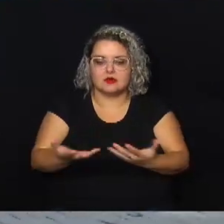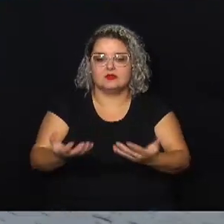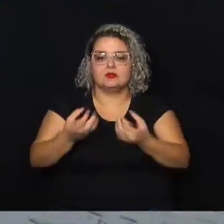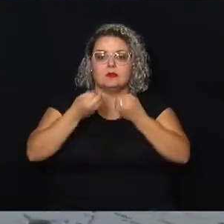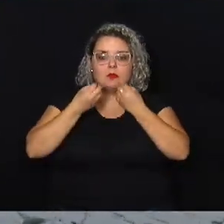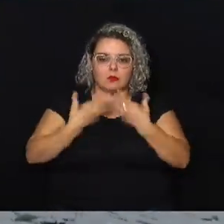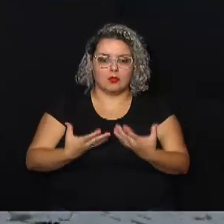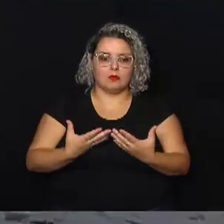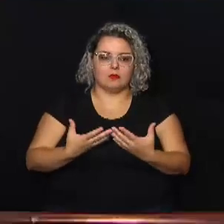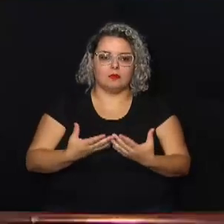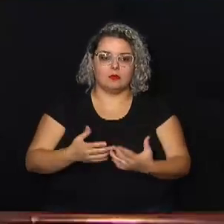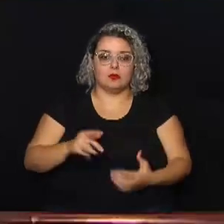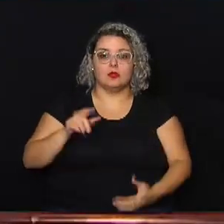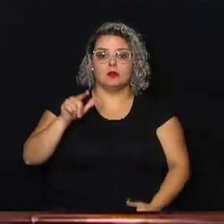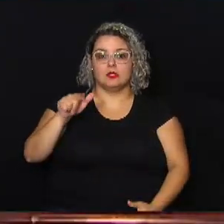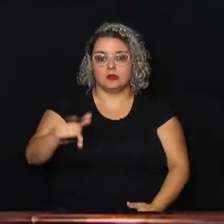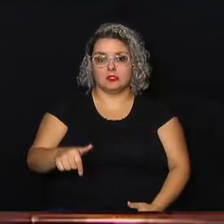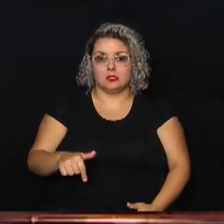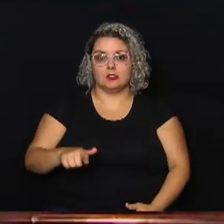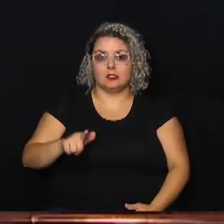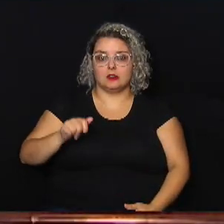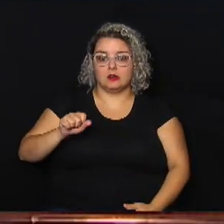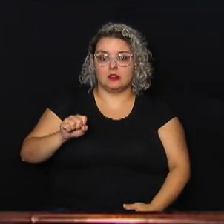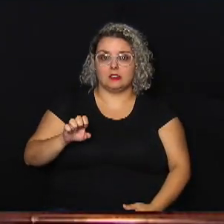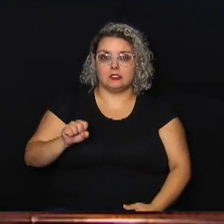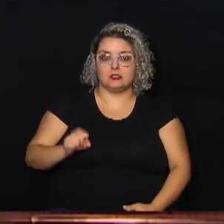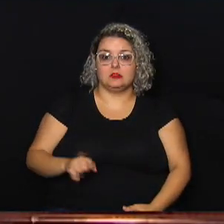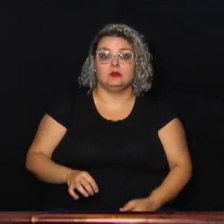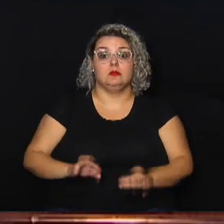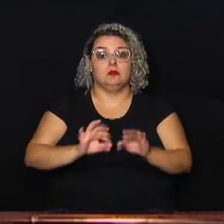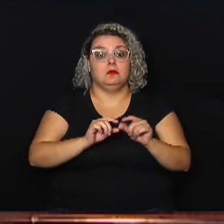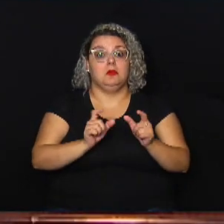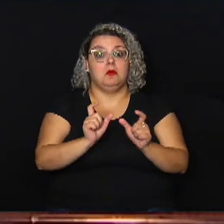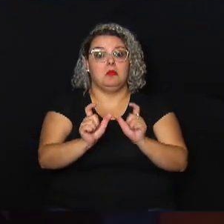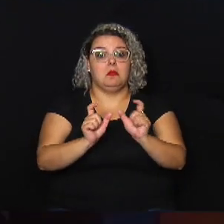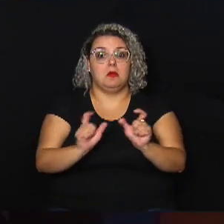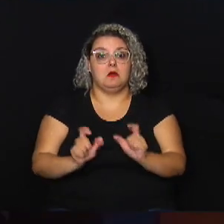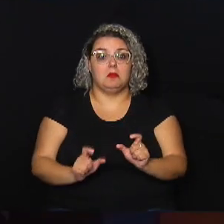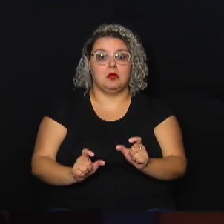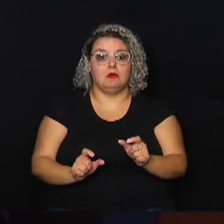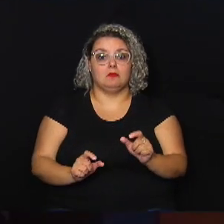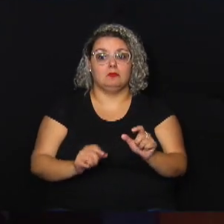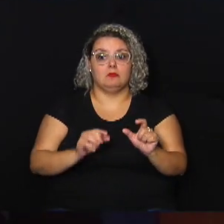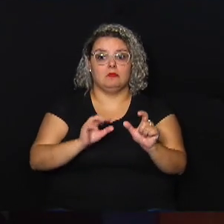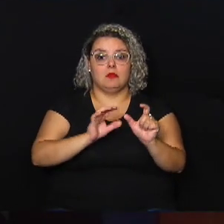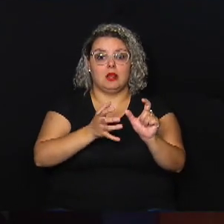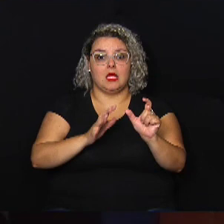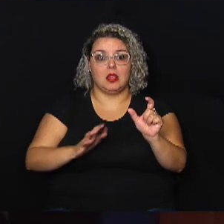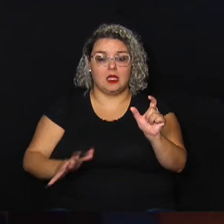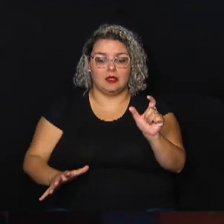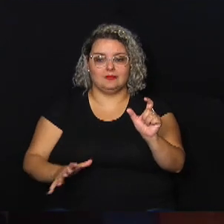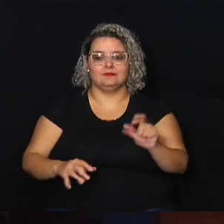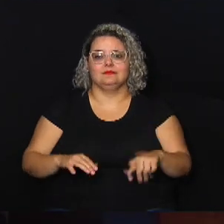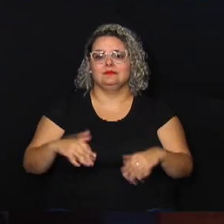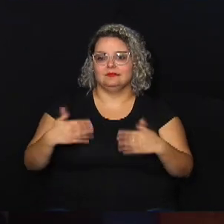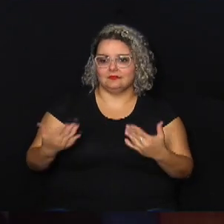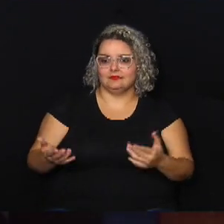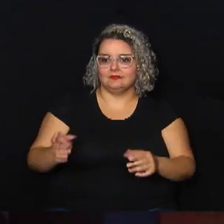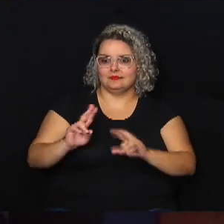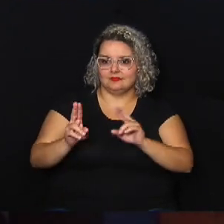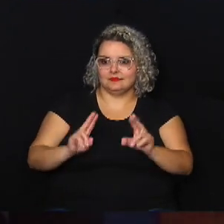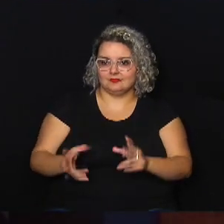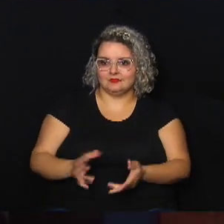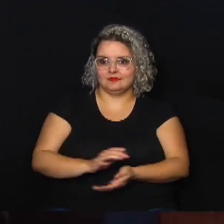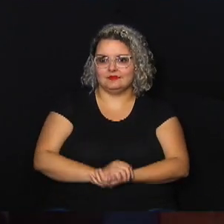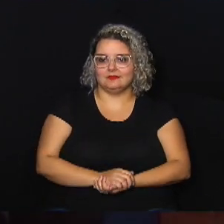finalmente, lazer. Lazer criativo. Essa sigla tá ficando grande, hein? O MEC tá ganhando. Sabe qual que é o mnemônico? Sabe que é o